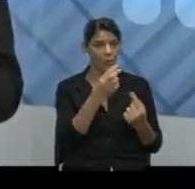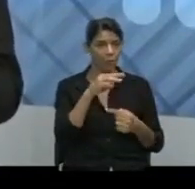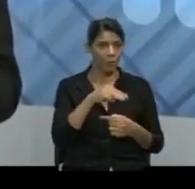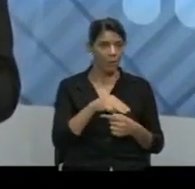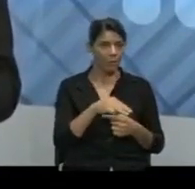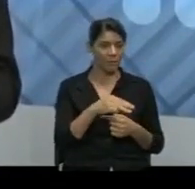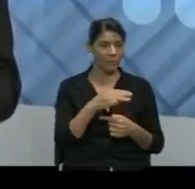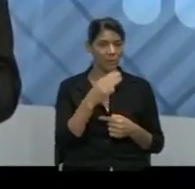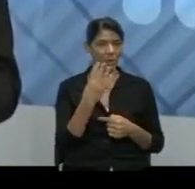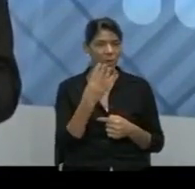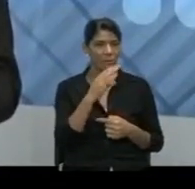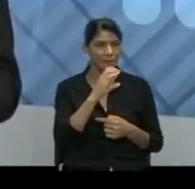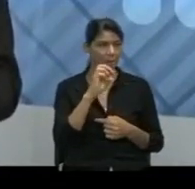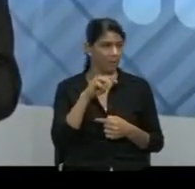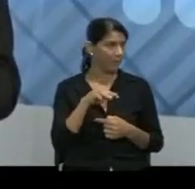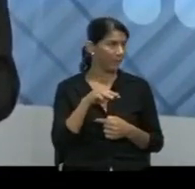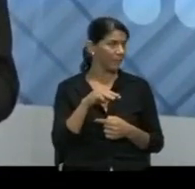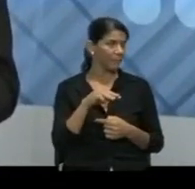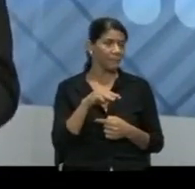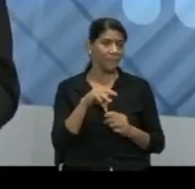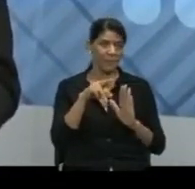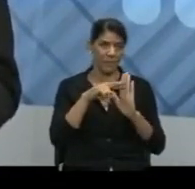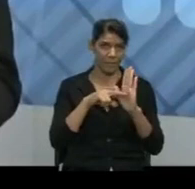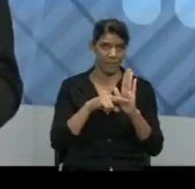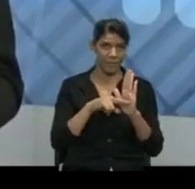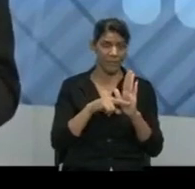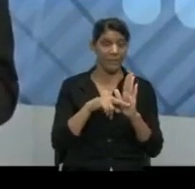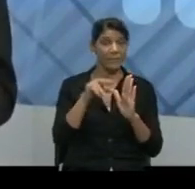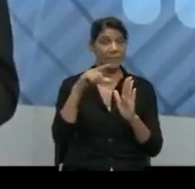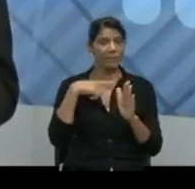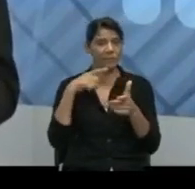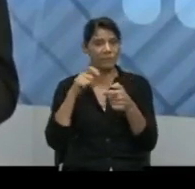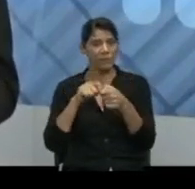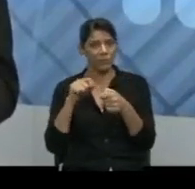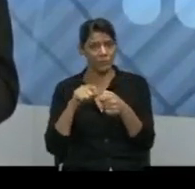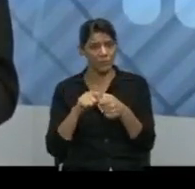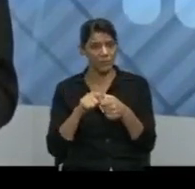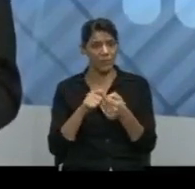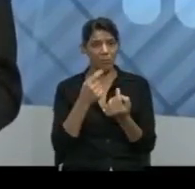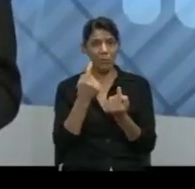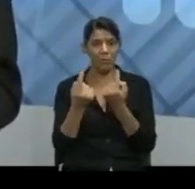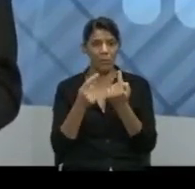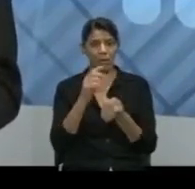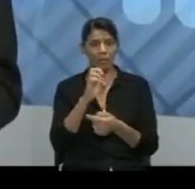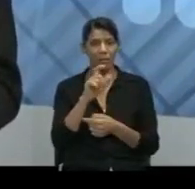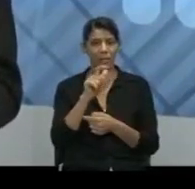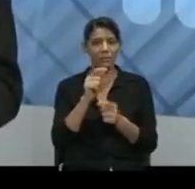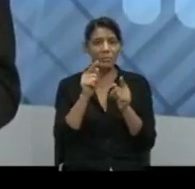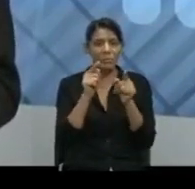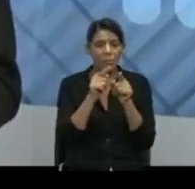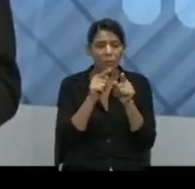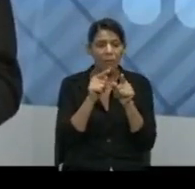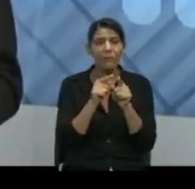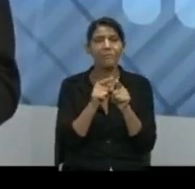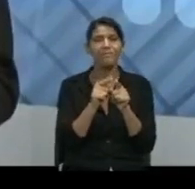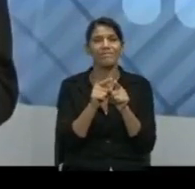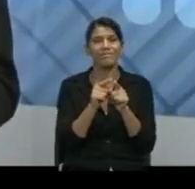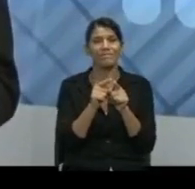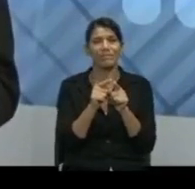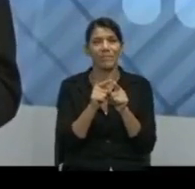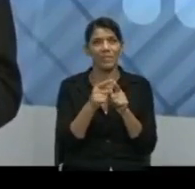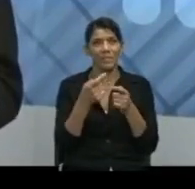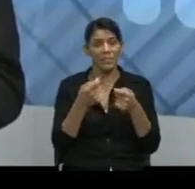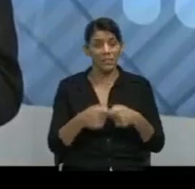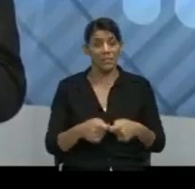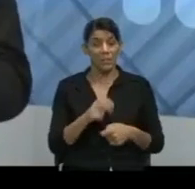era 4 centímetros na régua? Então, se a gente for fazer isso por eixo, vai ficar muito pequenininho, ok? Então, a gente